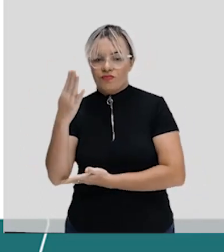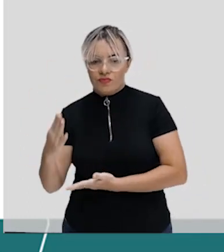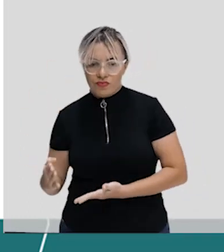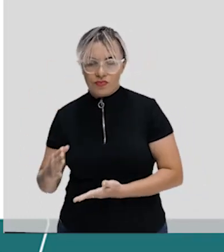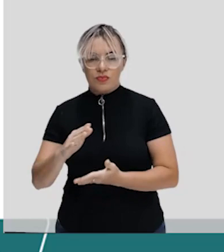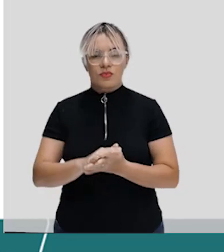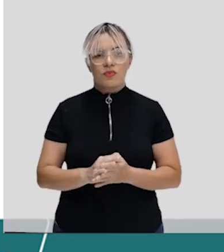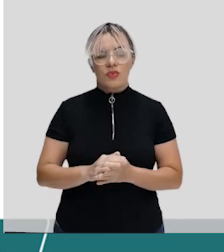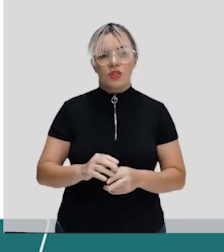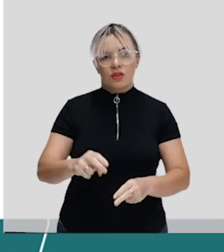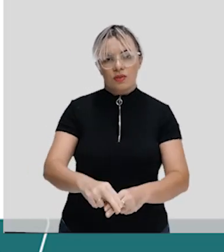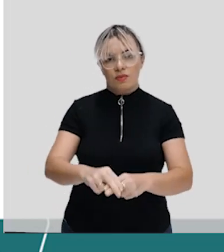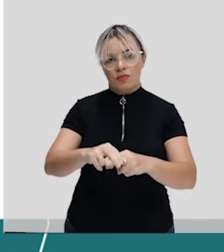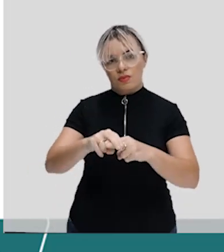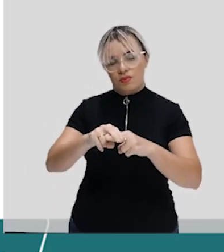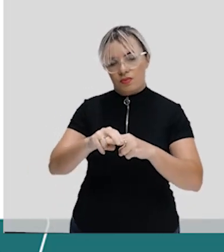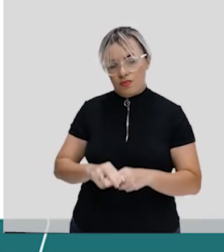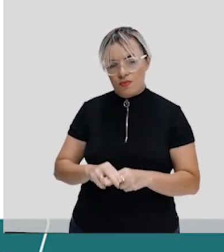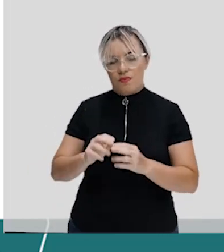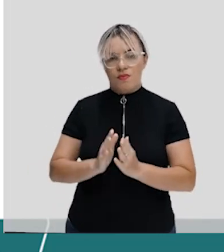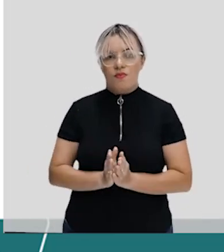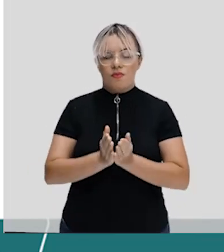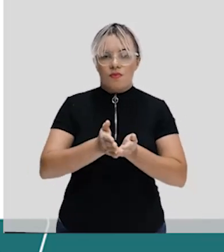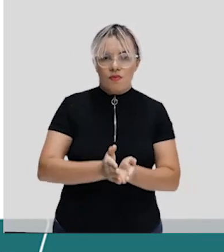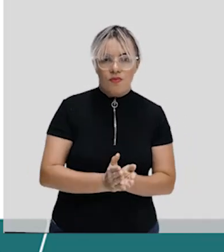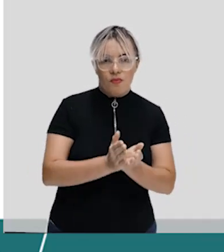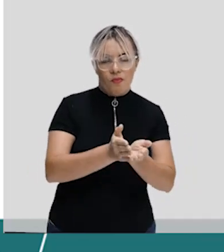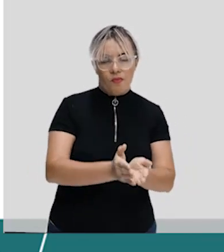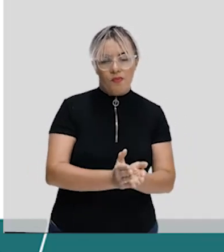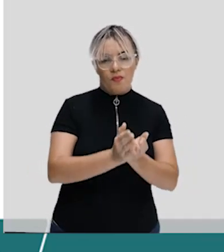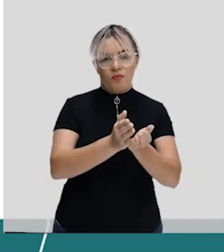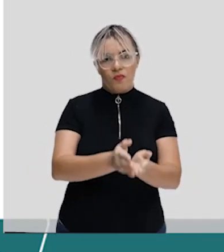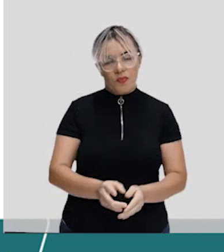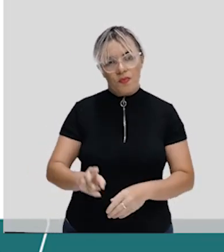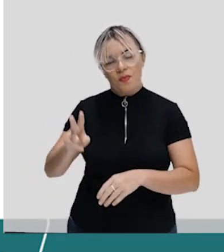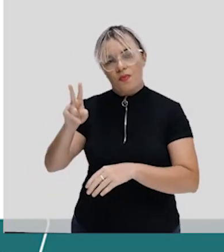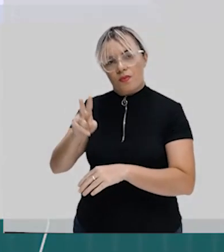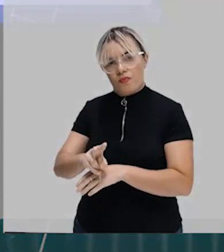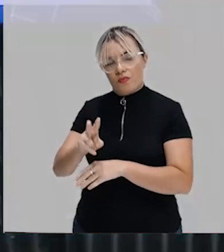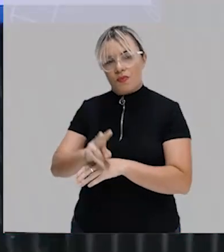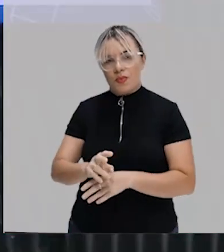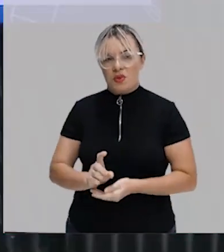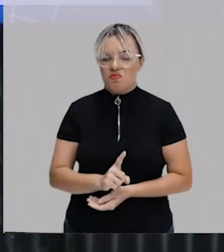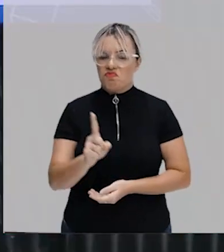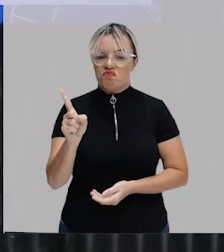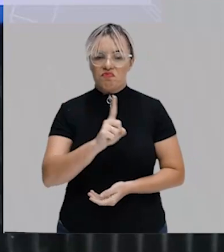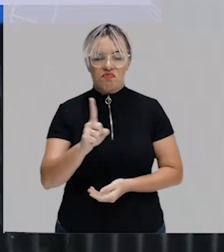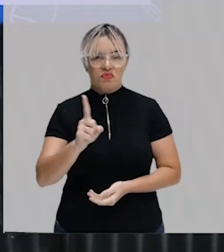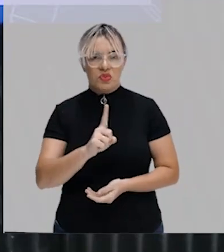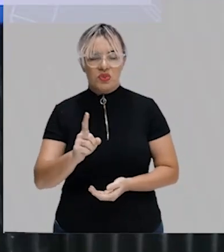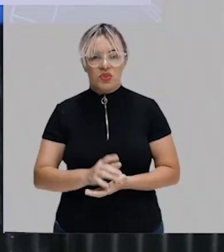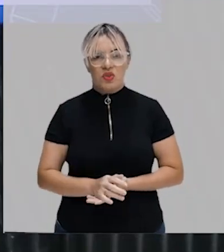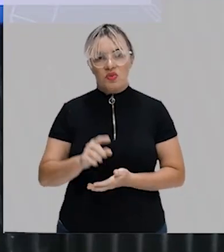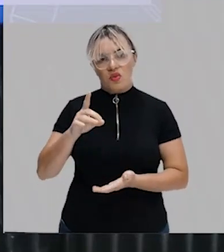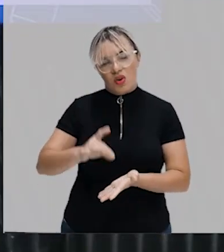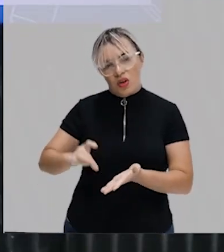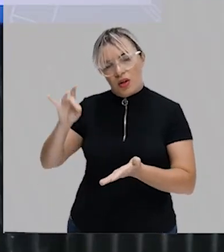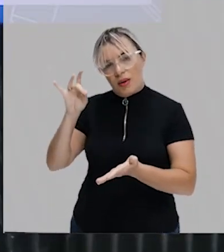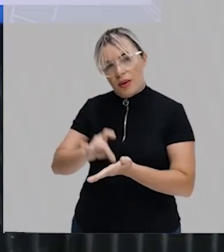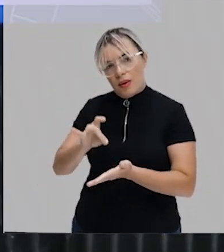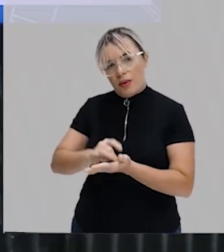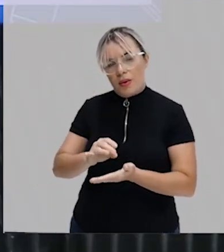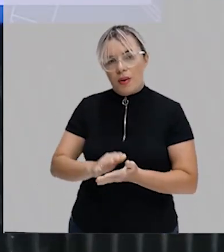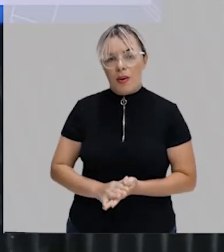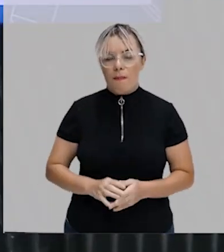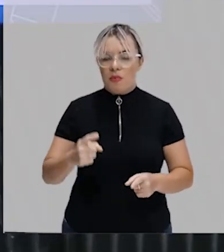expedições guarda-costas ou de policiamento, elas não foram eficientes para poder